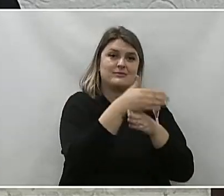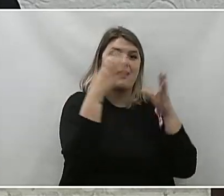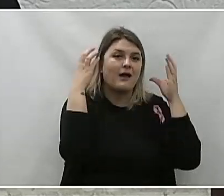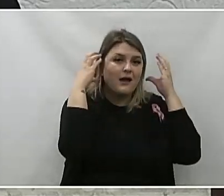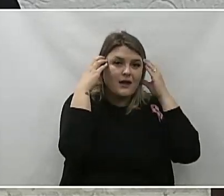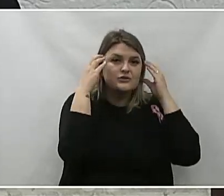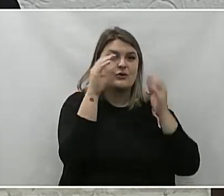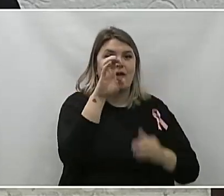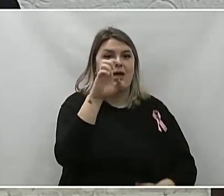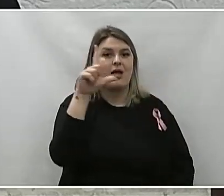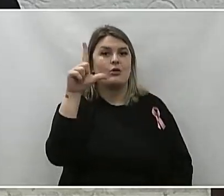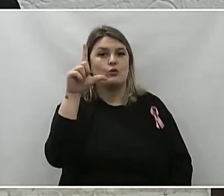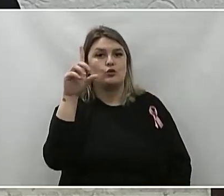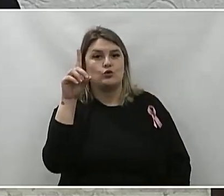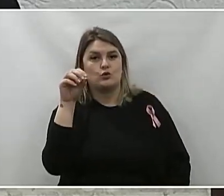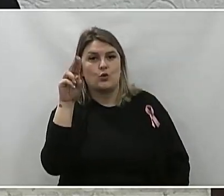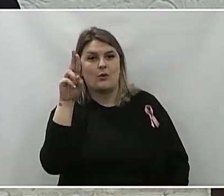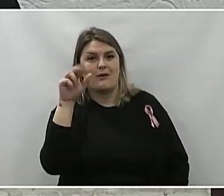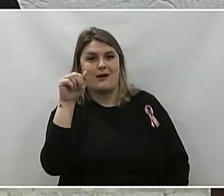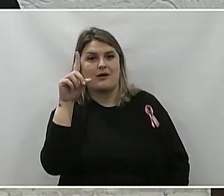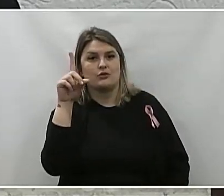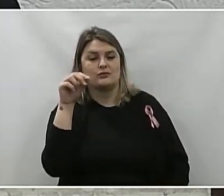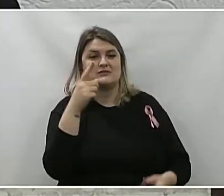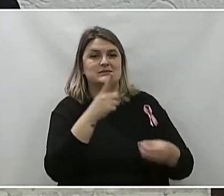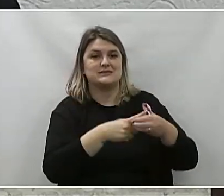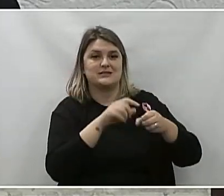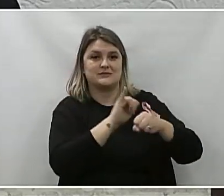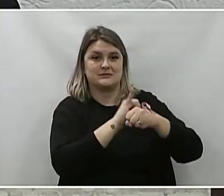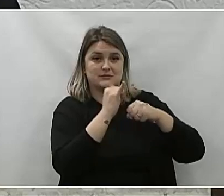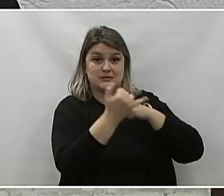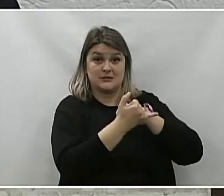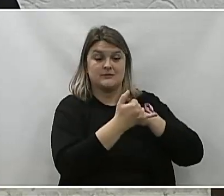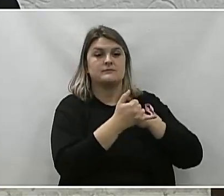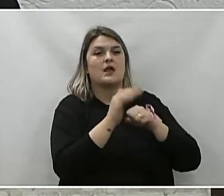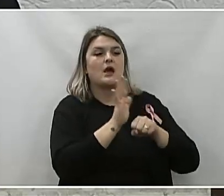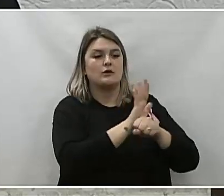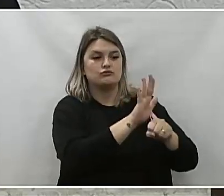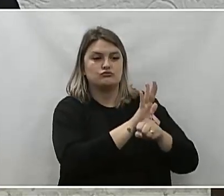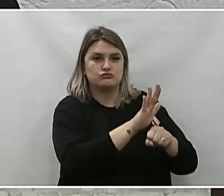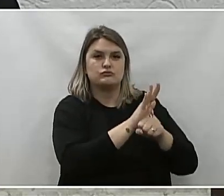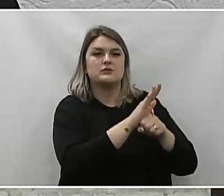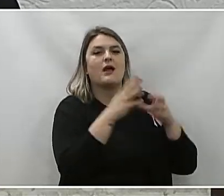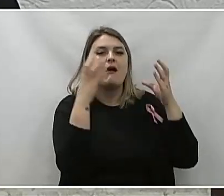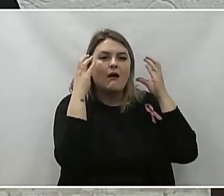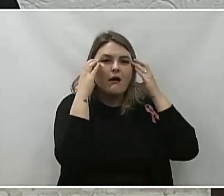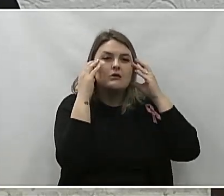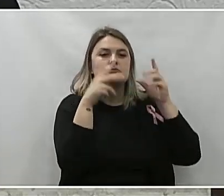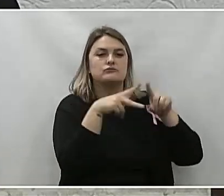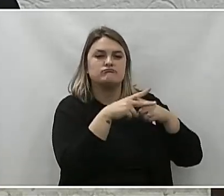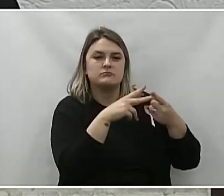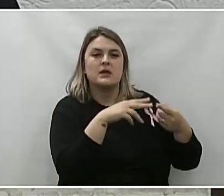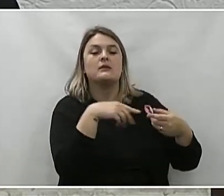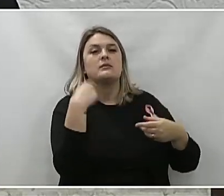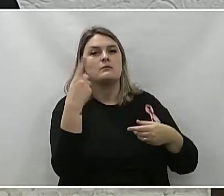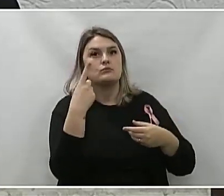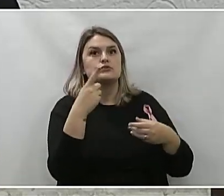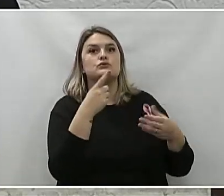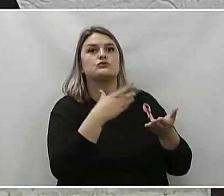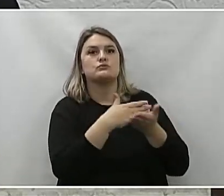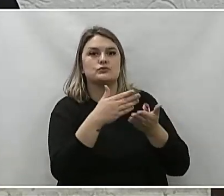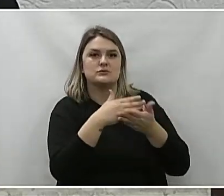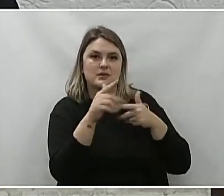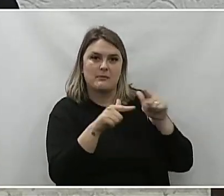Rádio Eldorado em São José dos Pinhais ajudando na sonoplastia em pouco tempo tornou-se comunicador